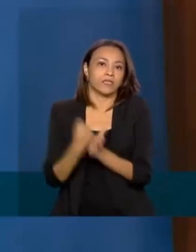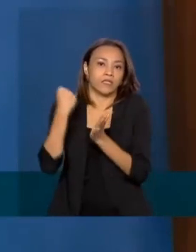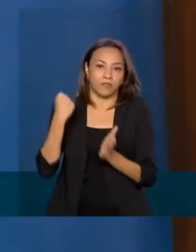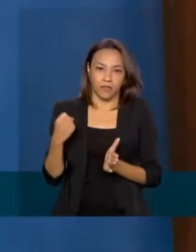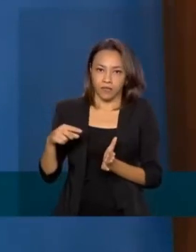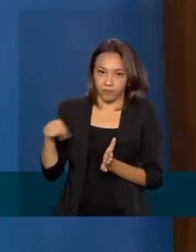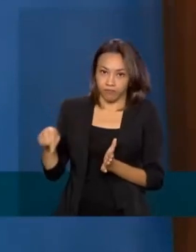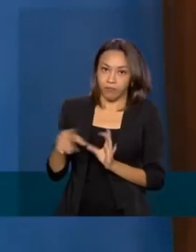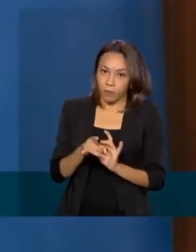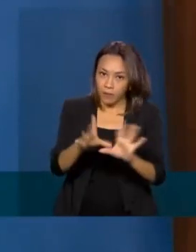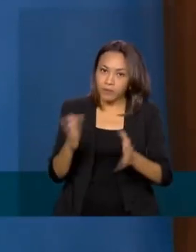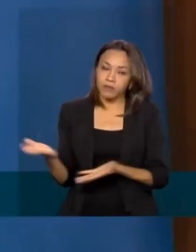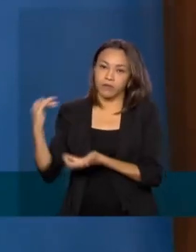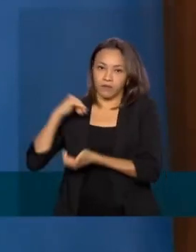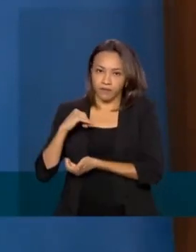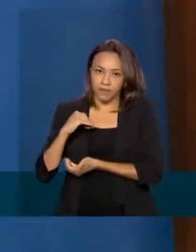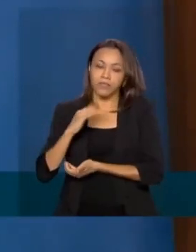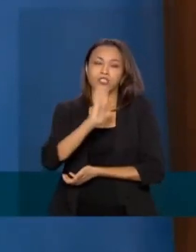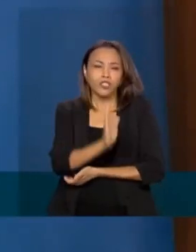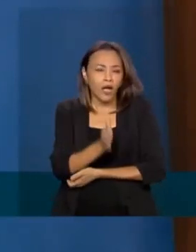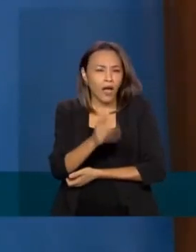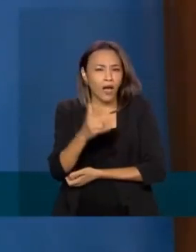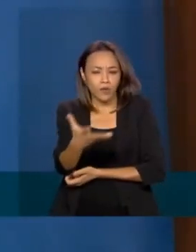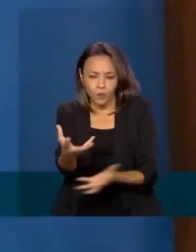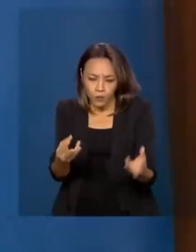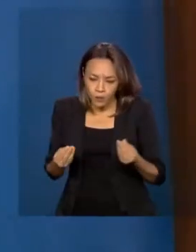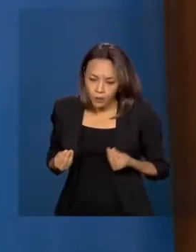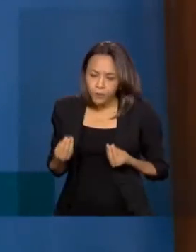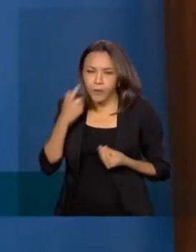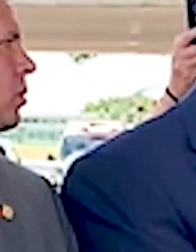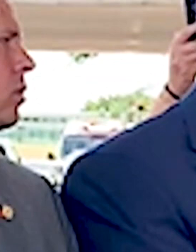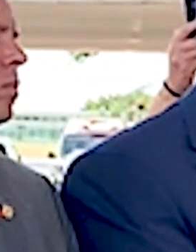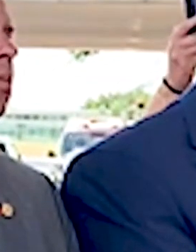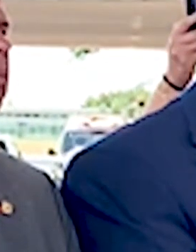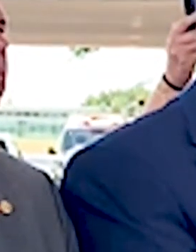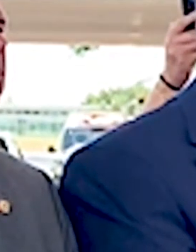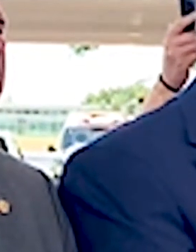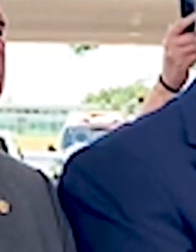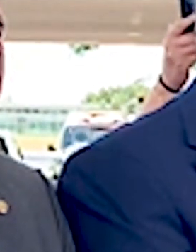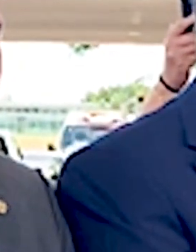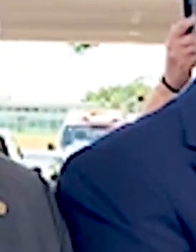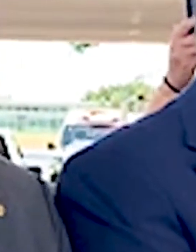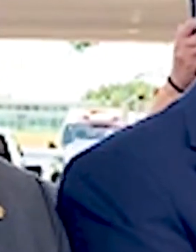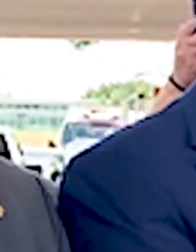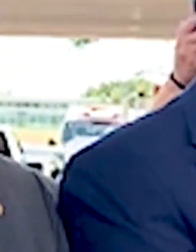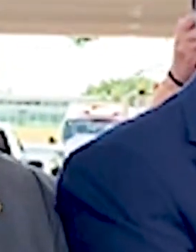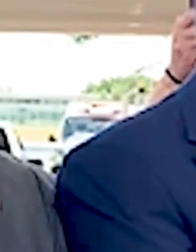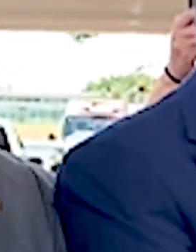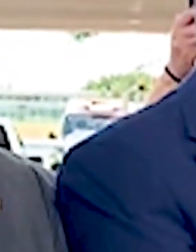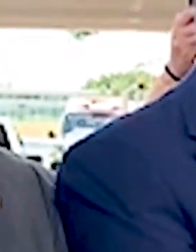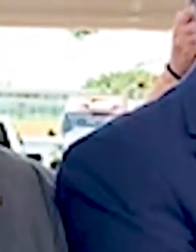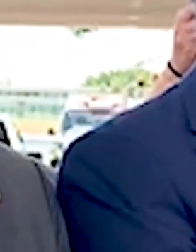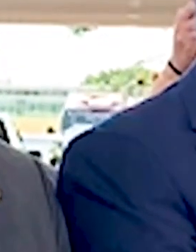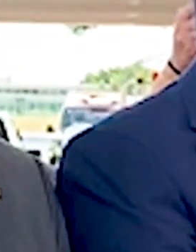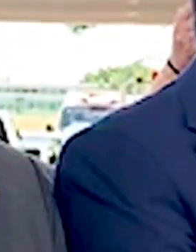Sanitária autorizou o uso emergencial da Coronavac e da vacina da AstraZeneca Oxford. Posição, né? O pessoal disse que era contra a vacina. Agora, contra a